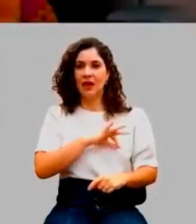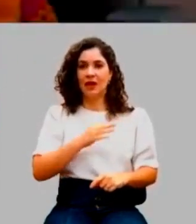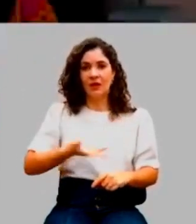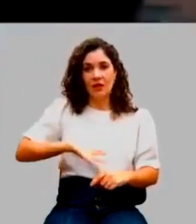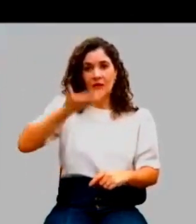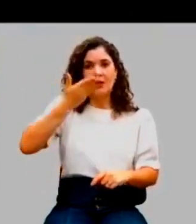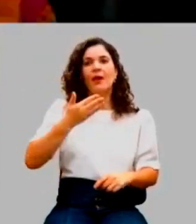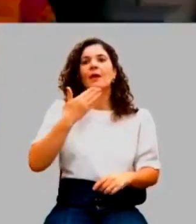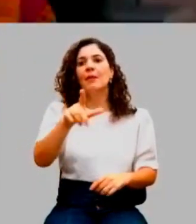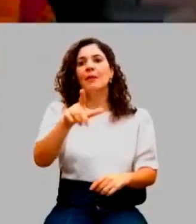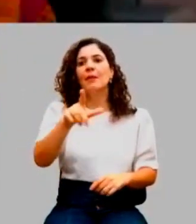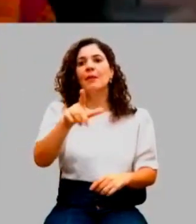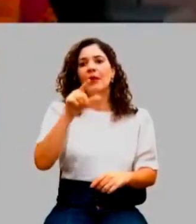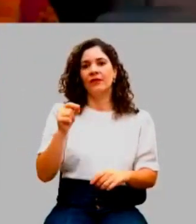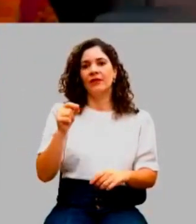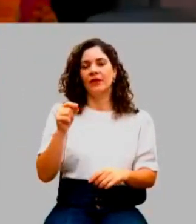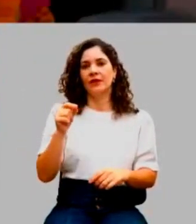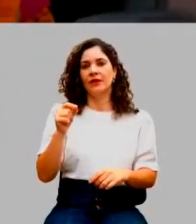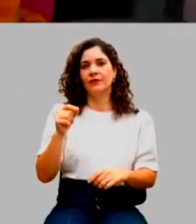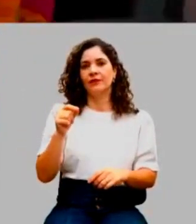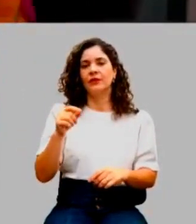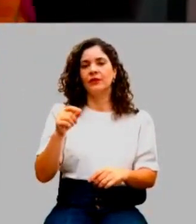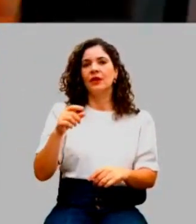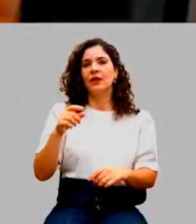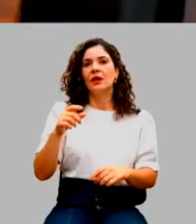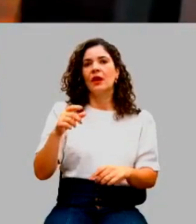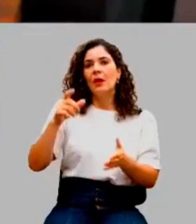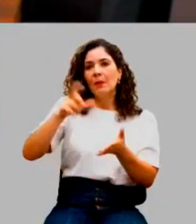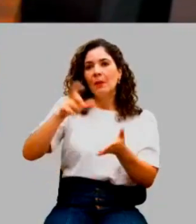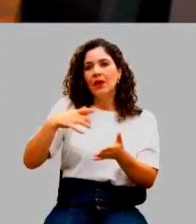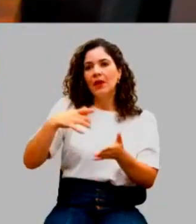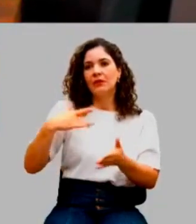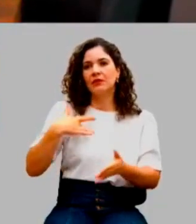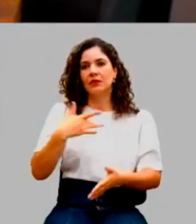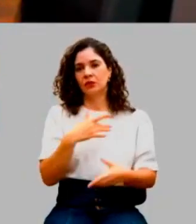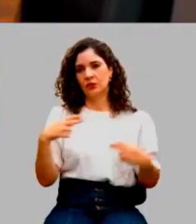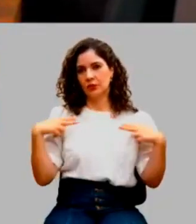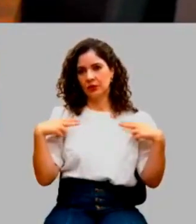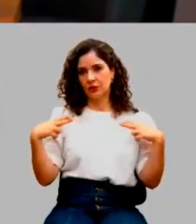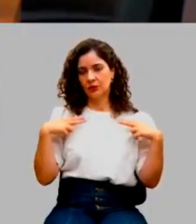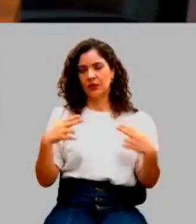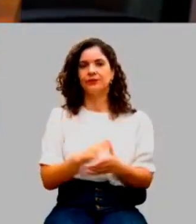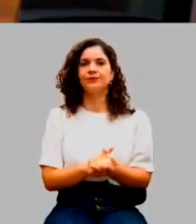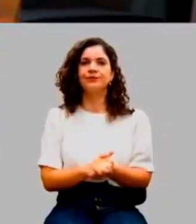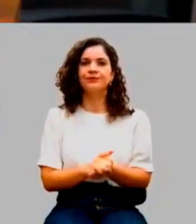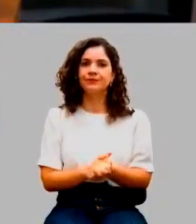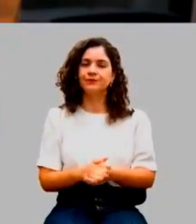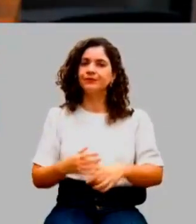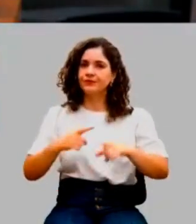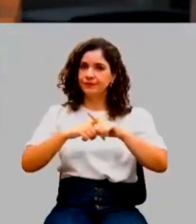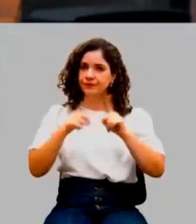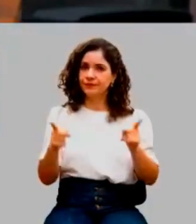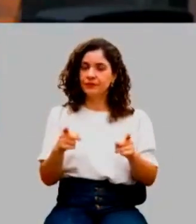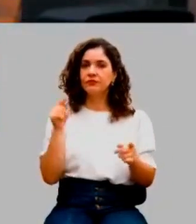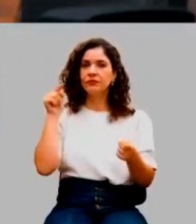né mas assim não que não seja necessário você fazer essa correção porque é uma questão mesmo de de reduzir algumas desigualdades aqueles que